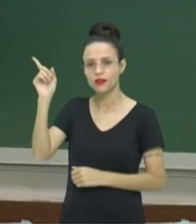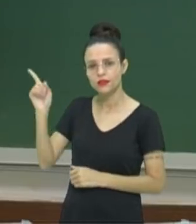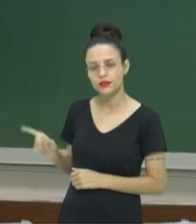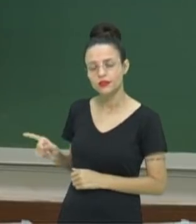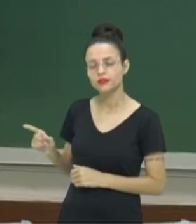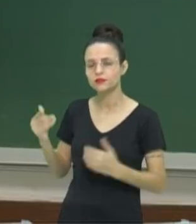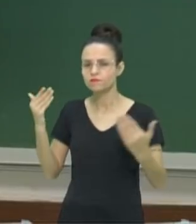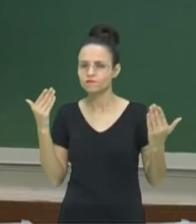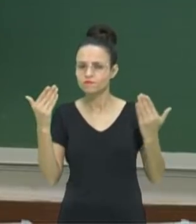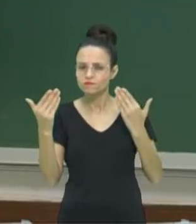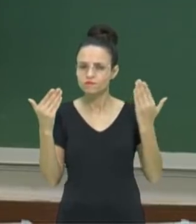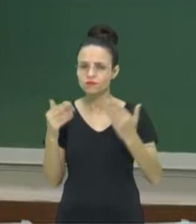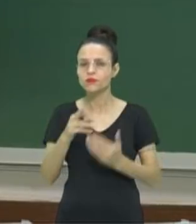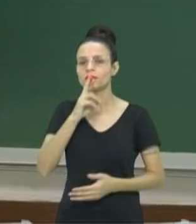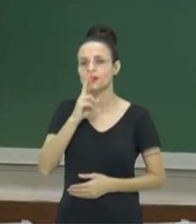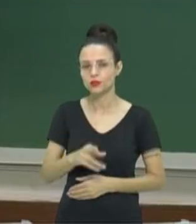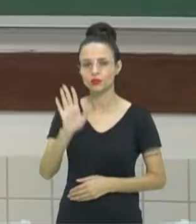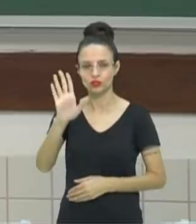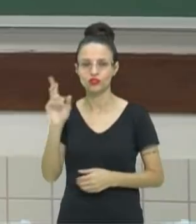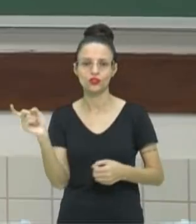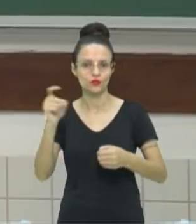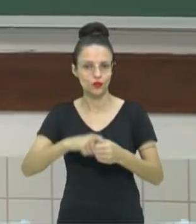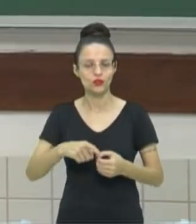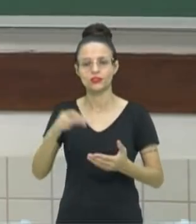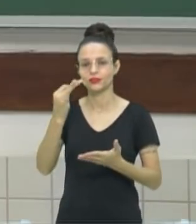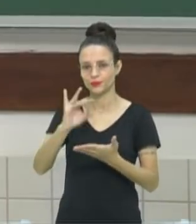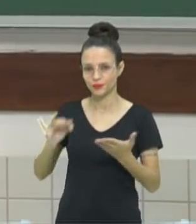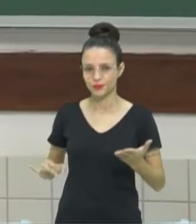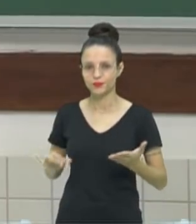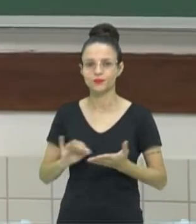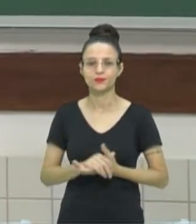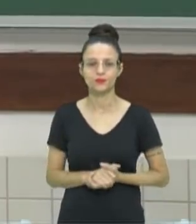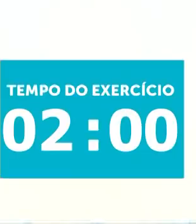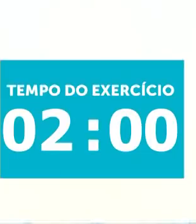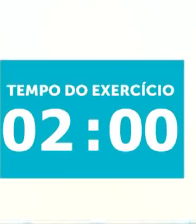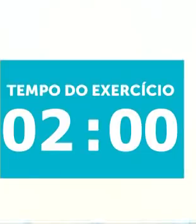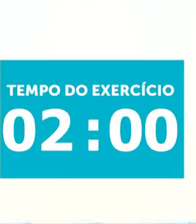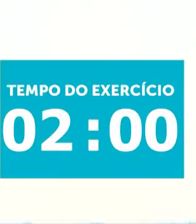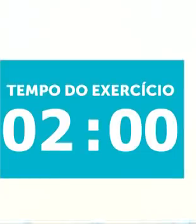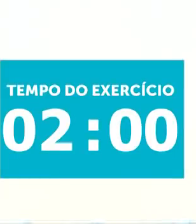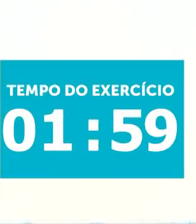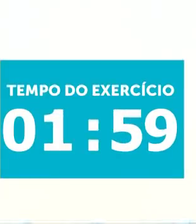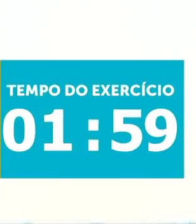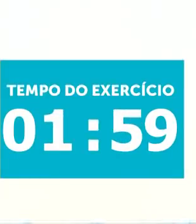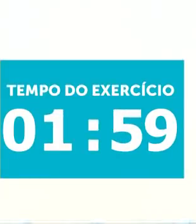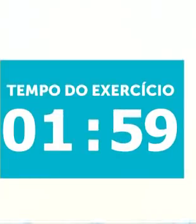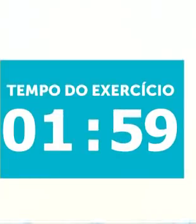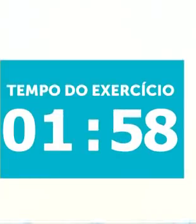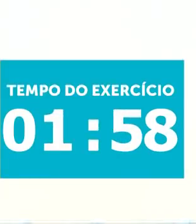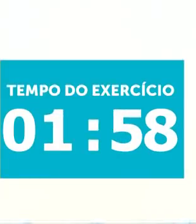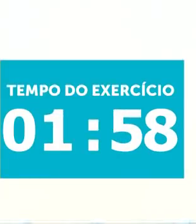está aqui e respondam, e a gente já volta daí com a correção desta atividade.